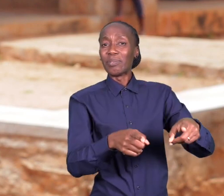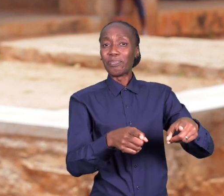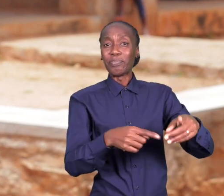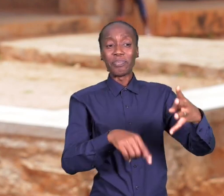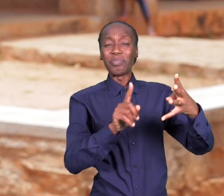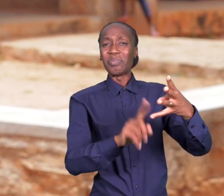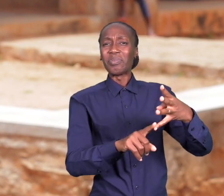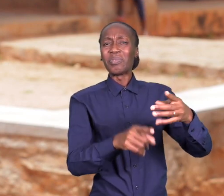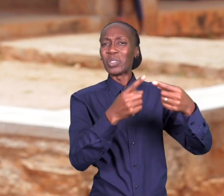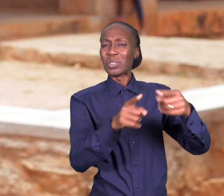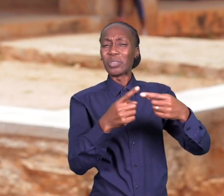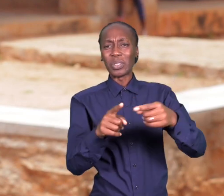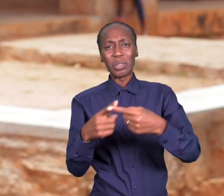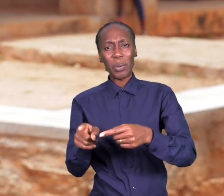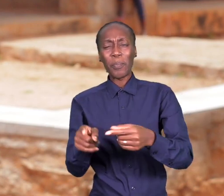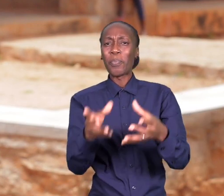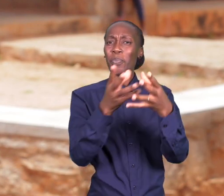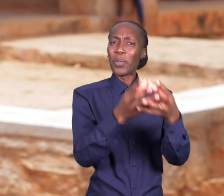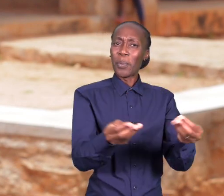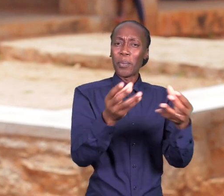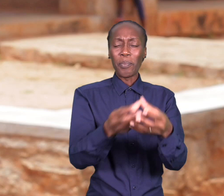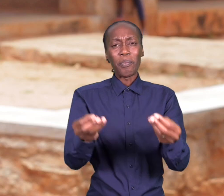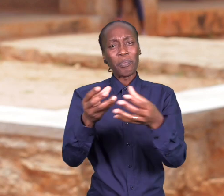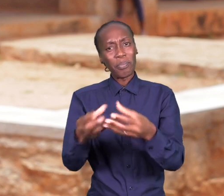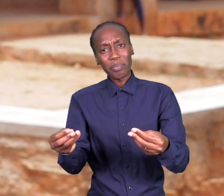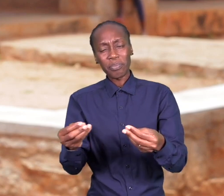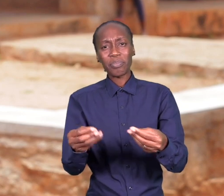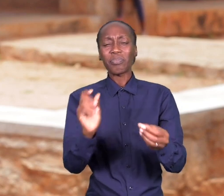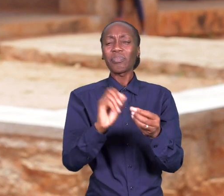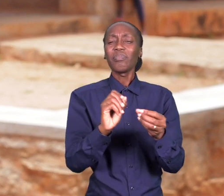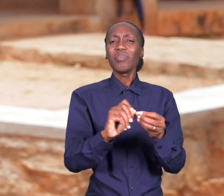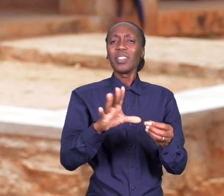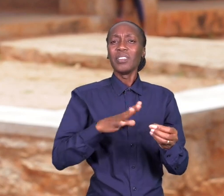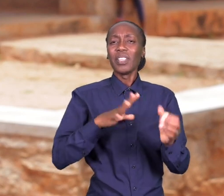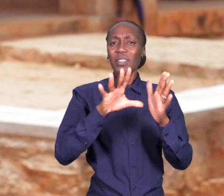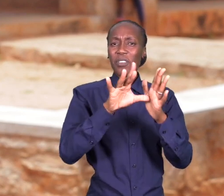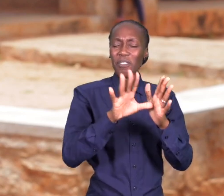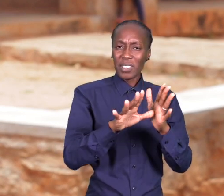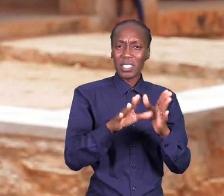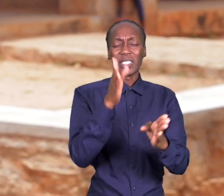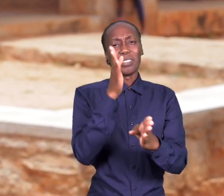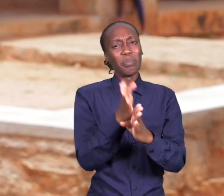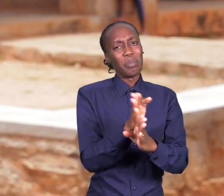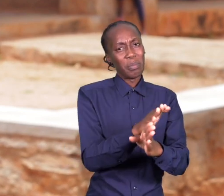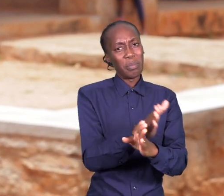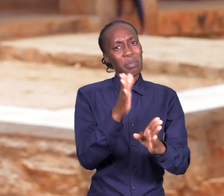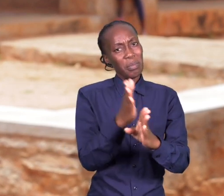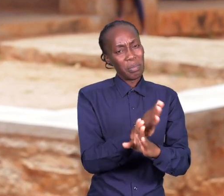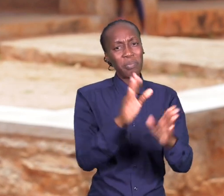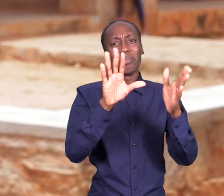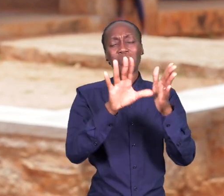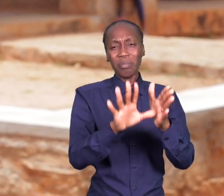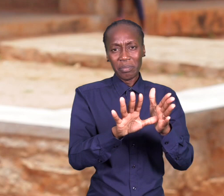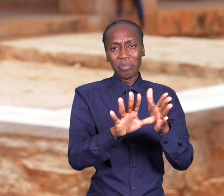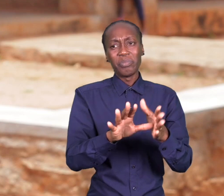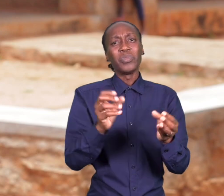temos nhuê, vulgarmente chamamos assim, o nhuê, temos as folhas de mandioca, nós podemos fazer